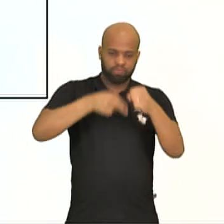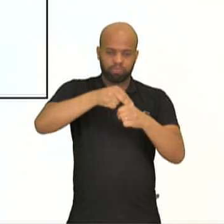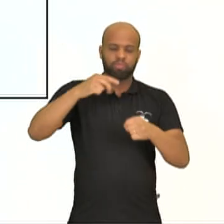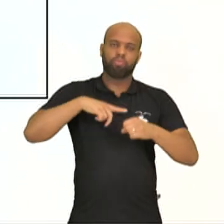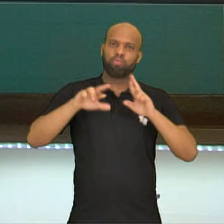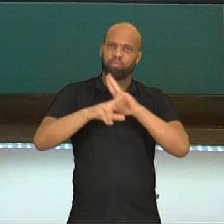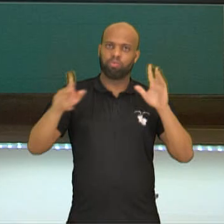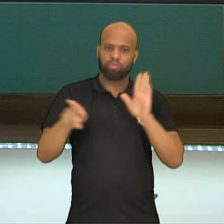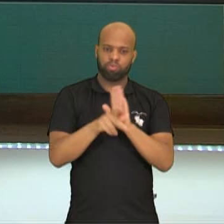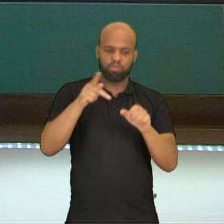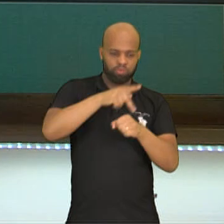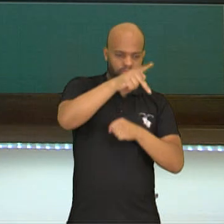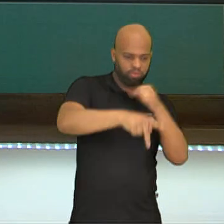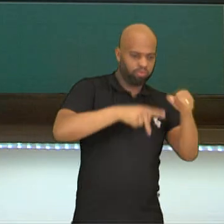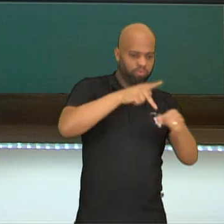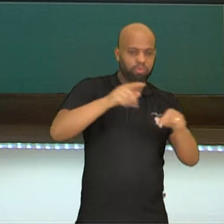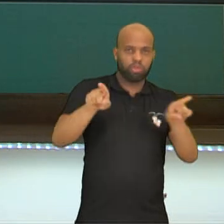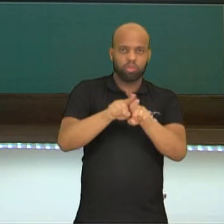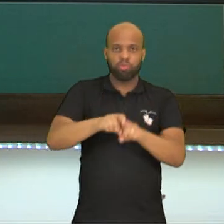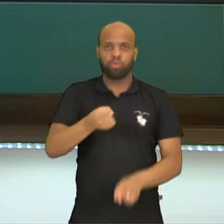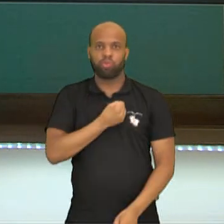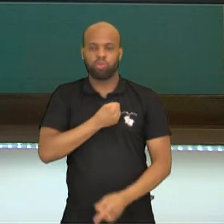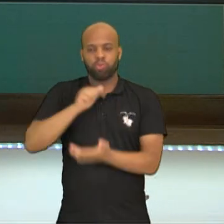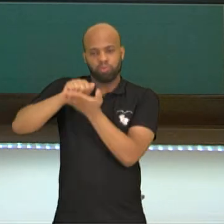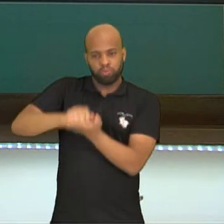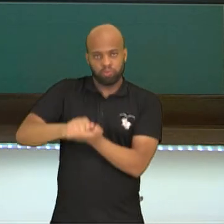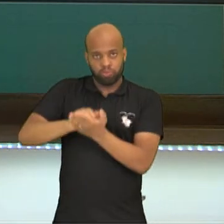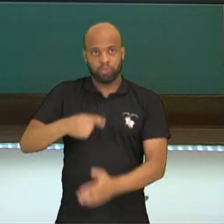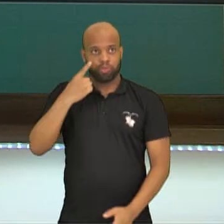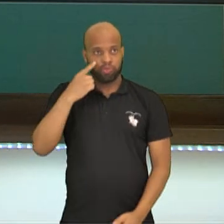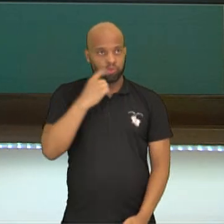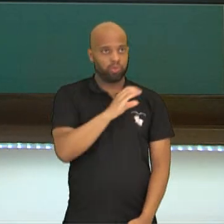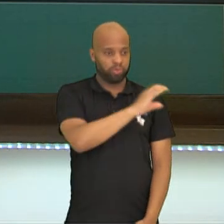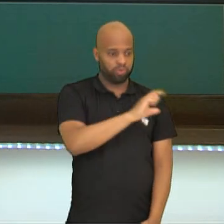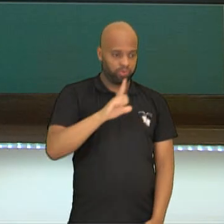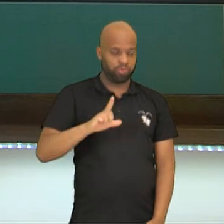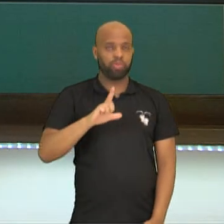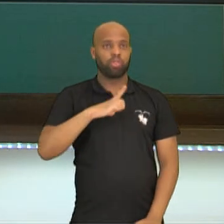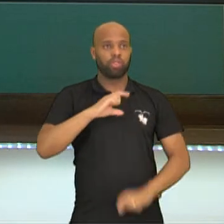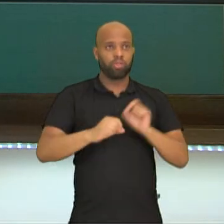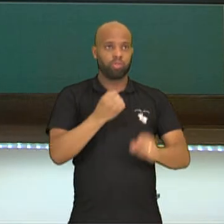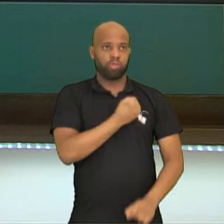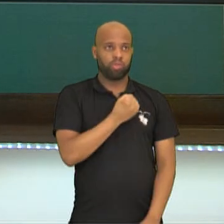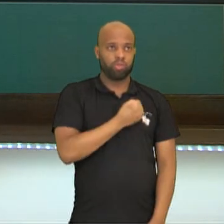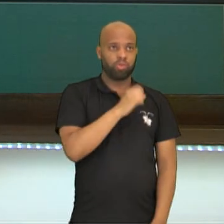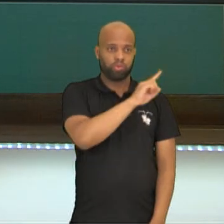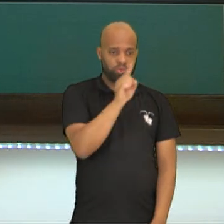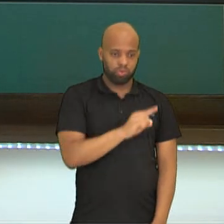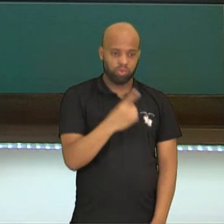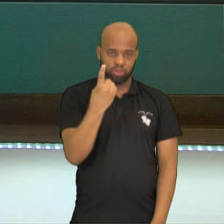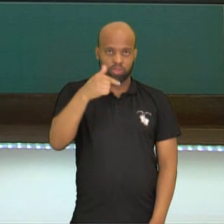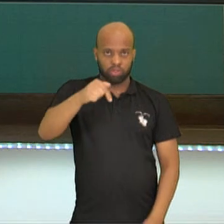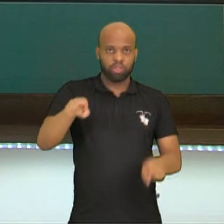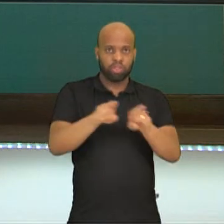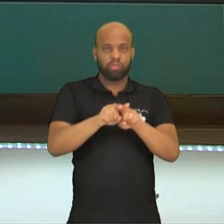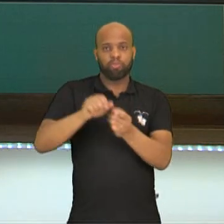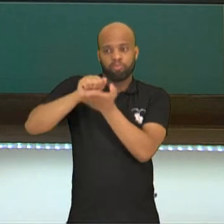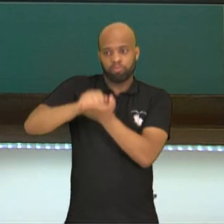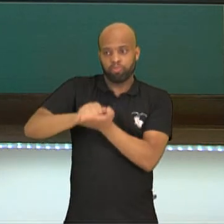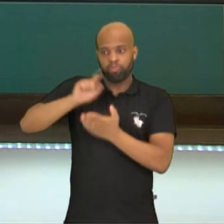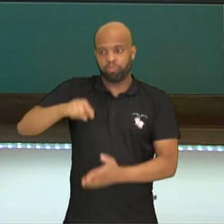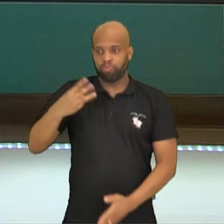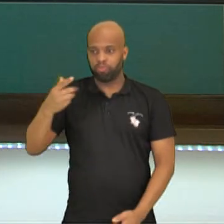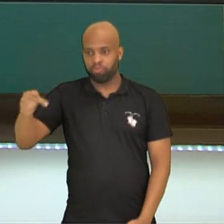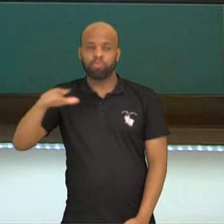os prótons e o número de massa. E a gente tem aqui, ó, que o cloro de número atômico 17, massa 37,